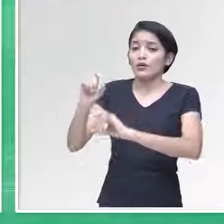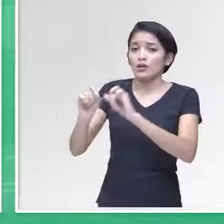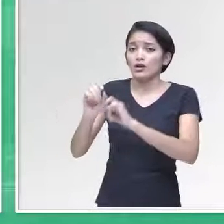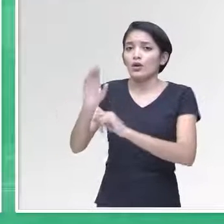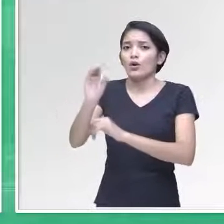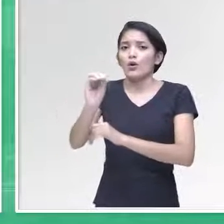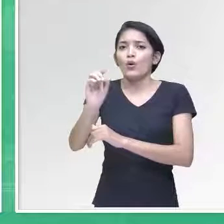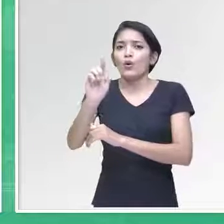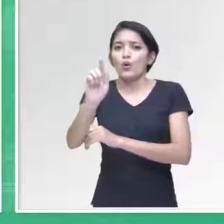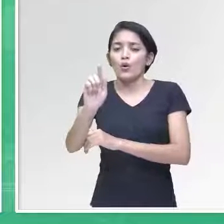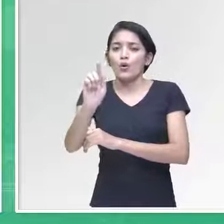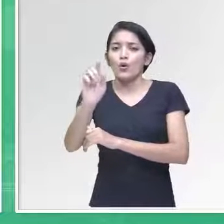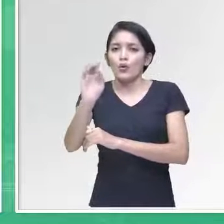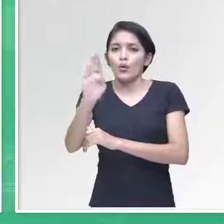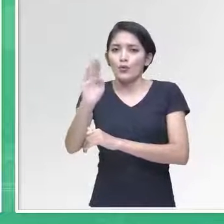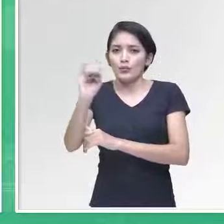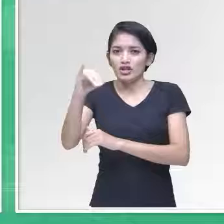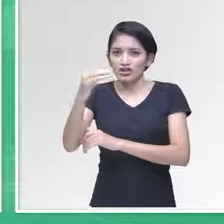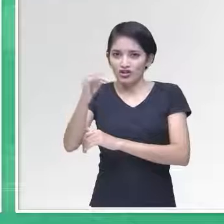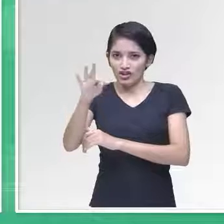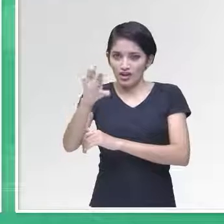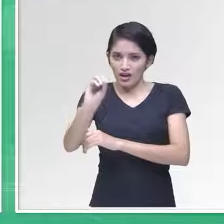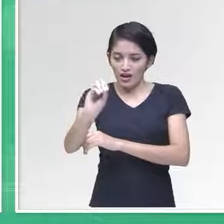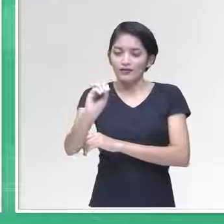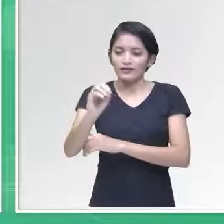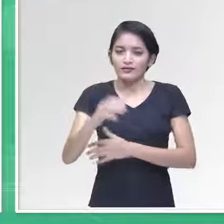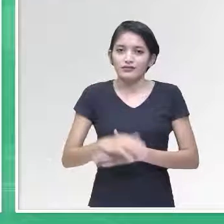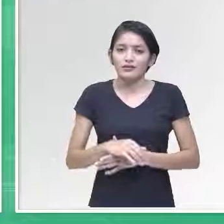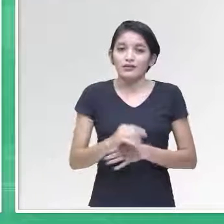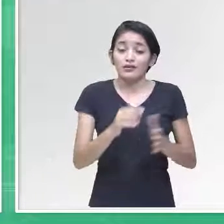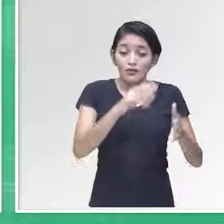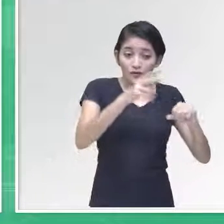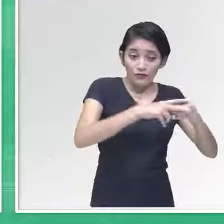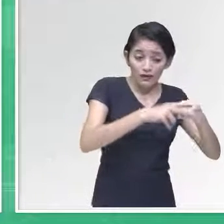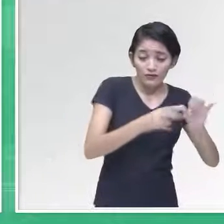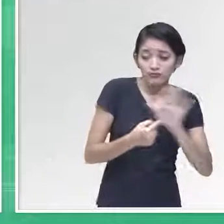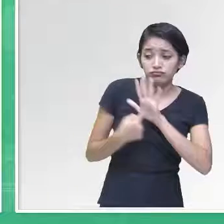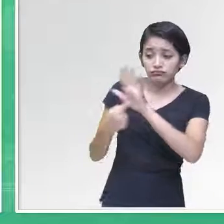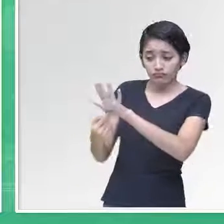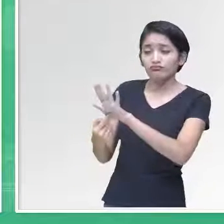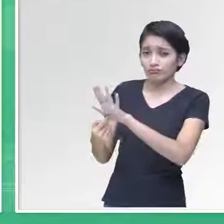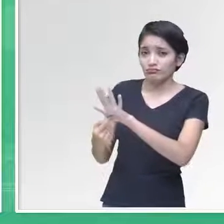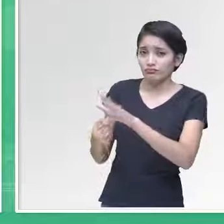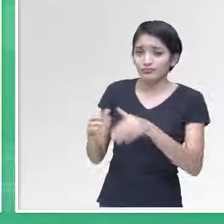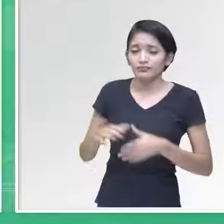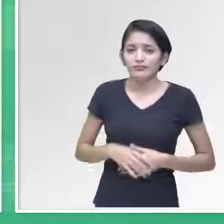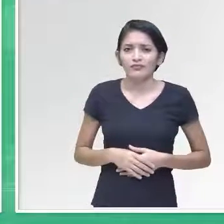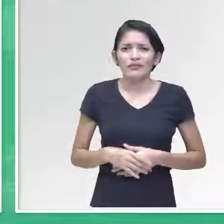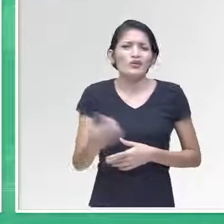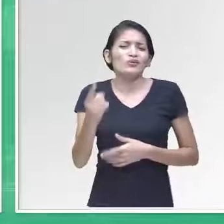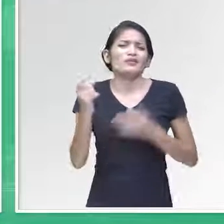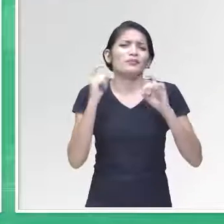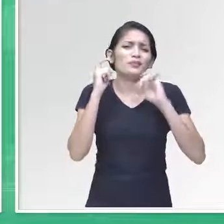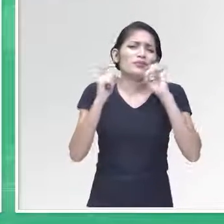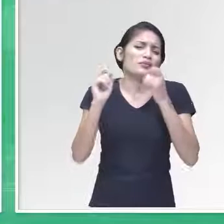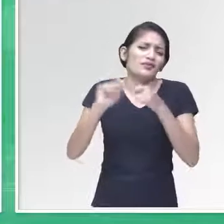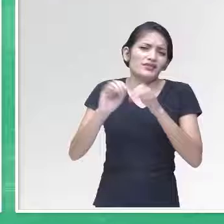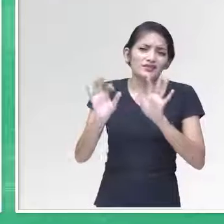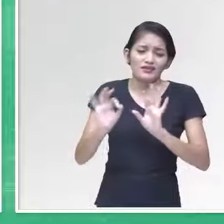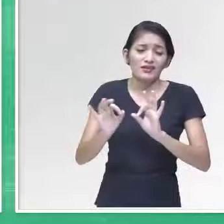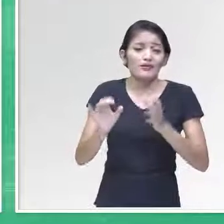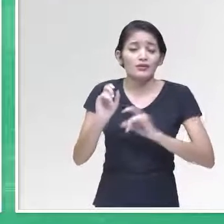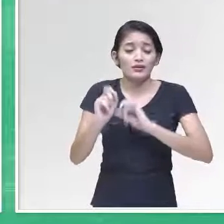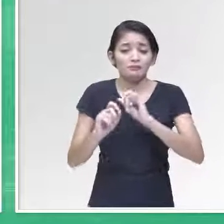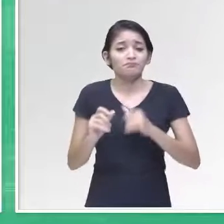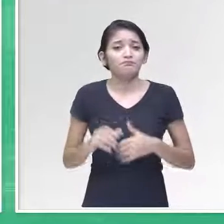que sofre a ação expressa pelo verbo. Certo, gente? Então, não tem muito o que fazer, não. É aquela